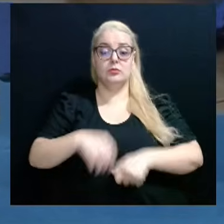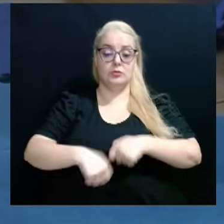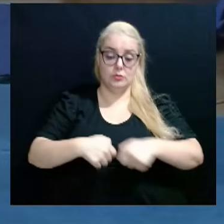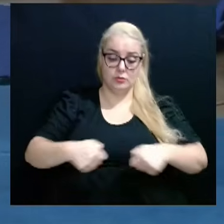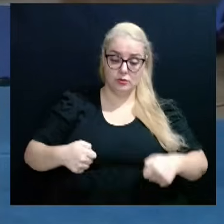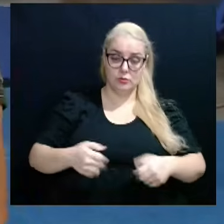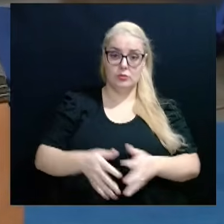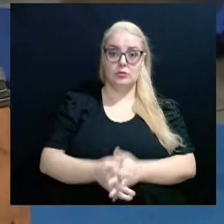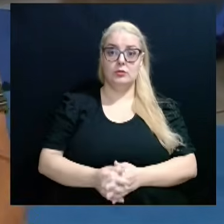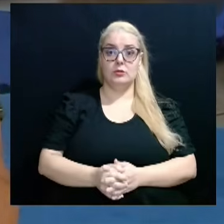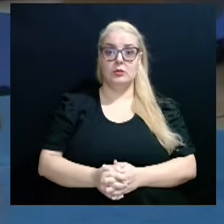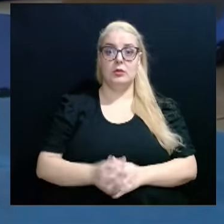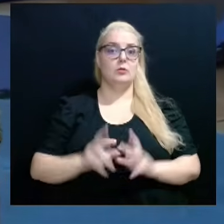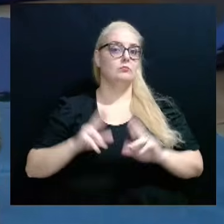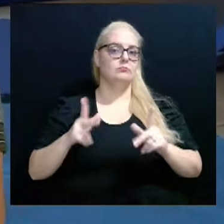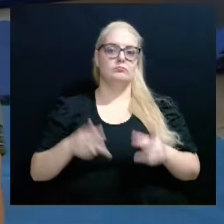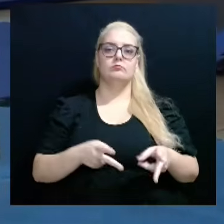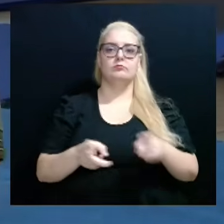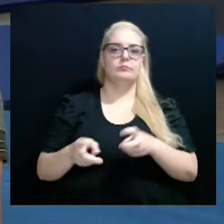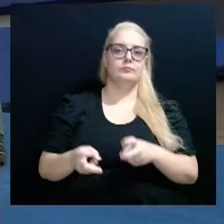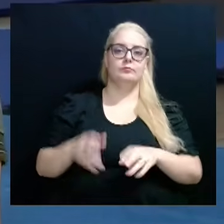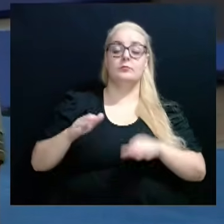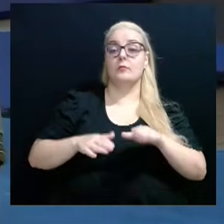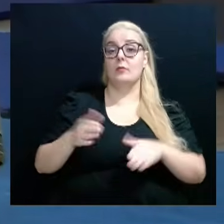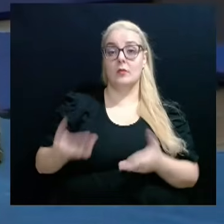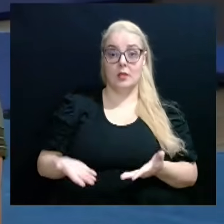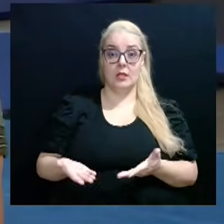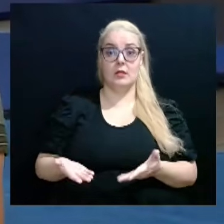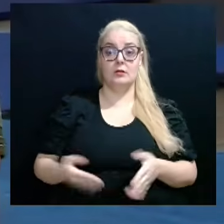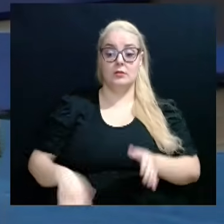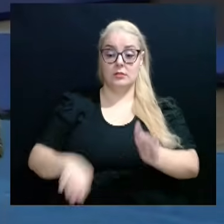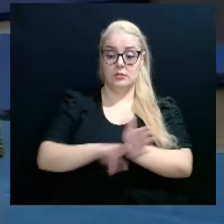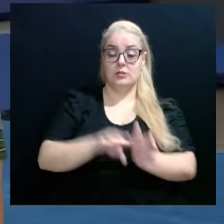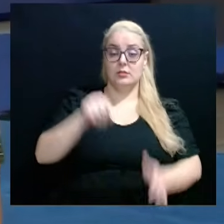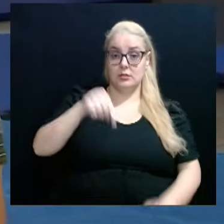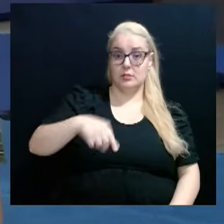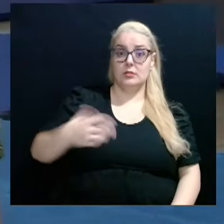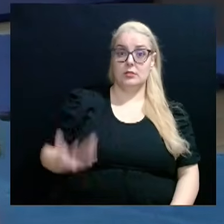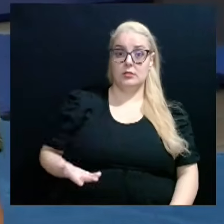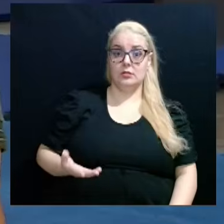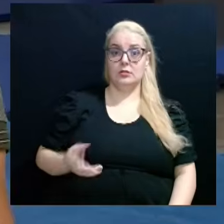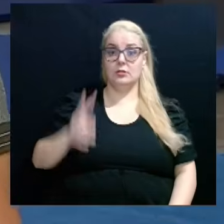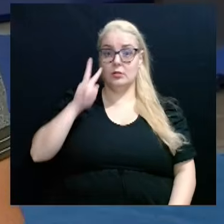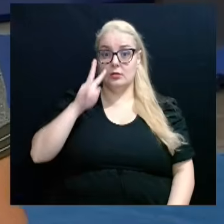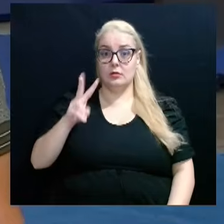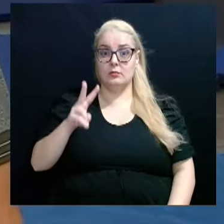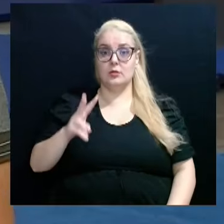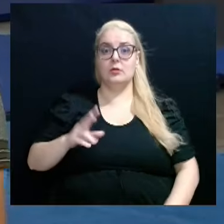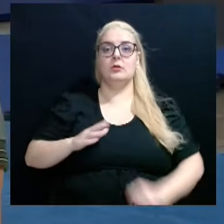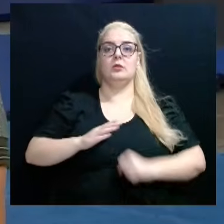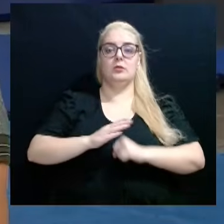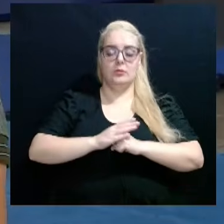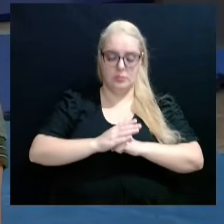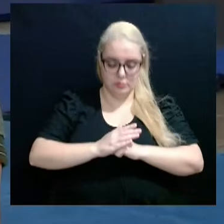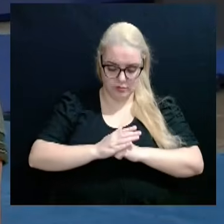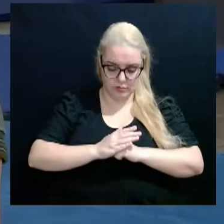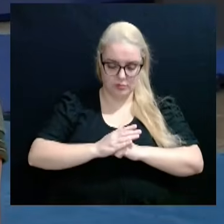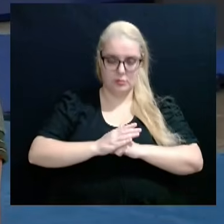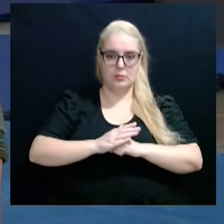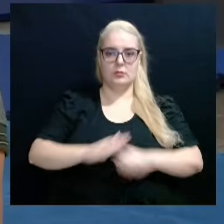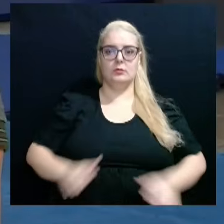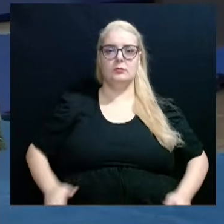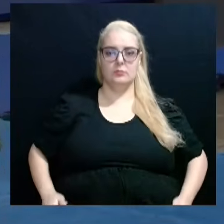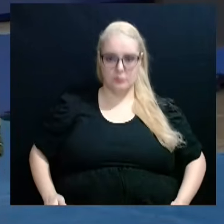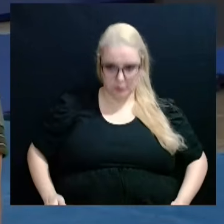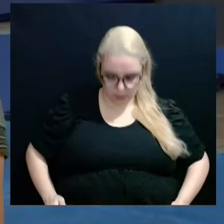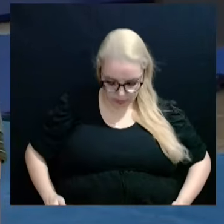era notável. A gente muitas vezes chega aqui, eles já olham para a gente, eles já cumprimentam com o cumprimento que o judoca faz, com todo